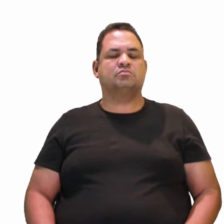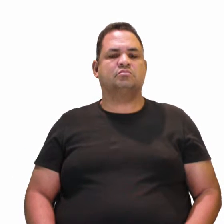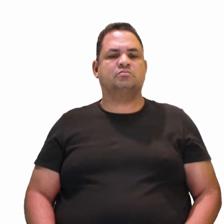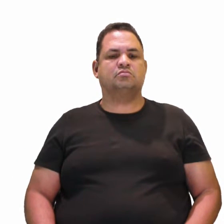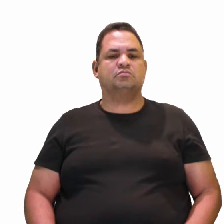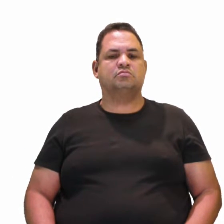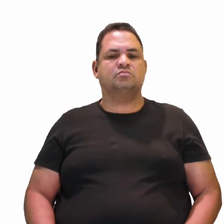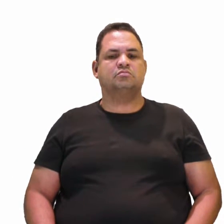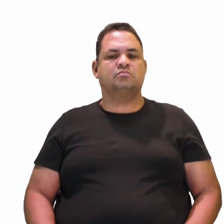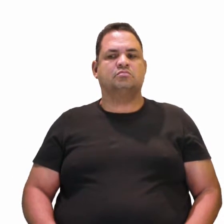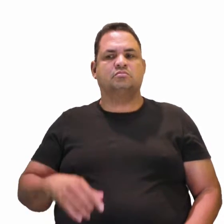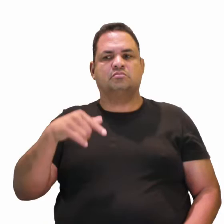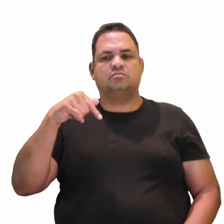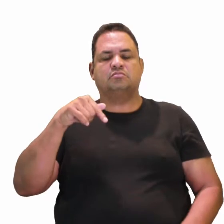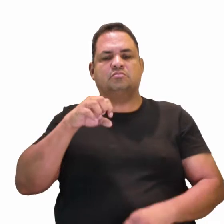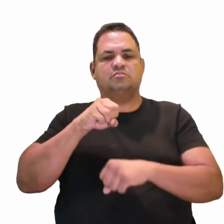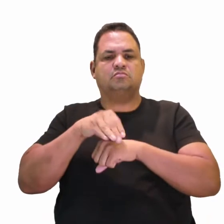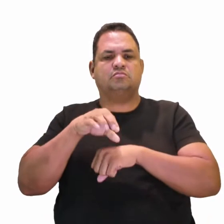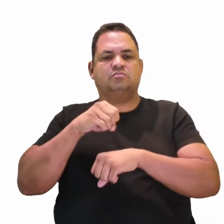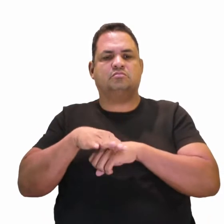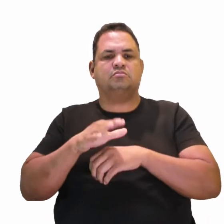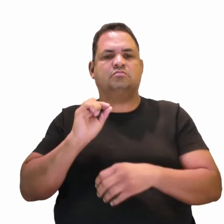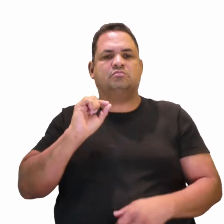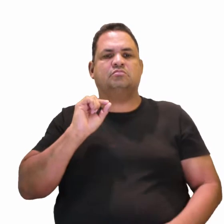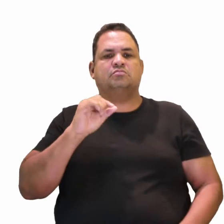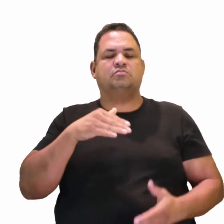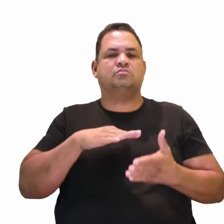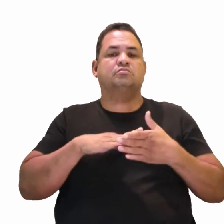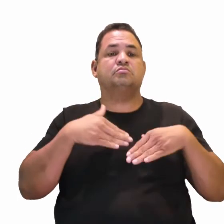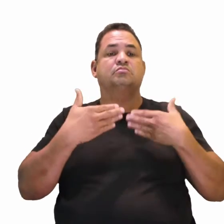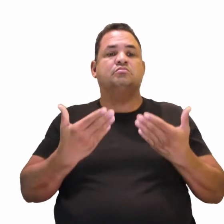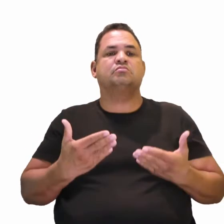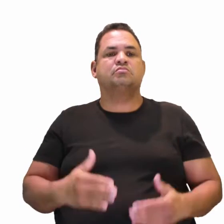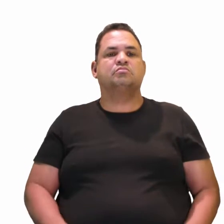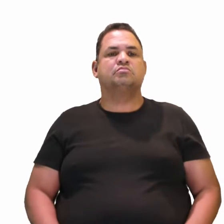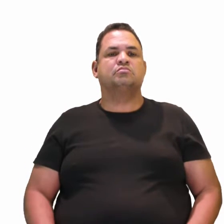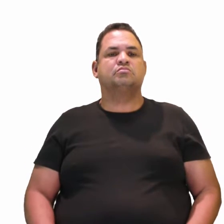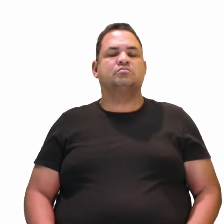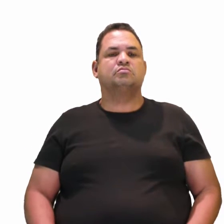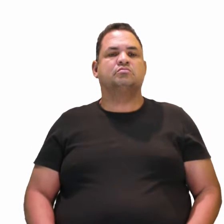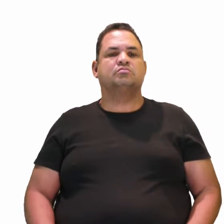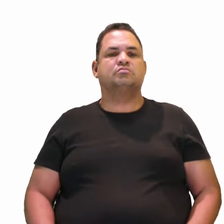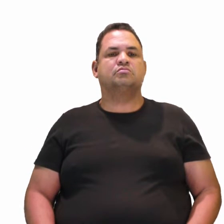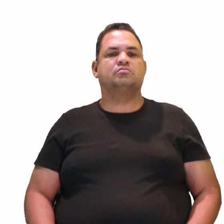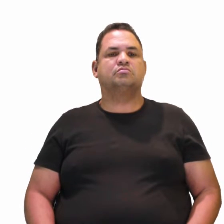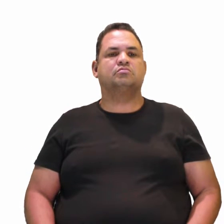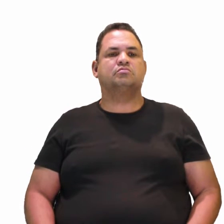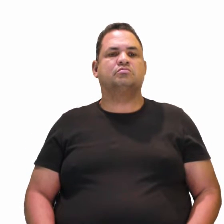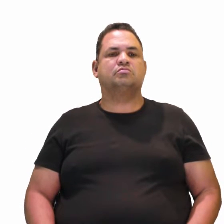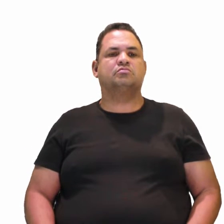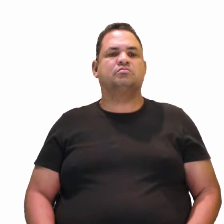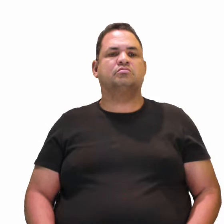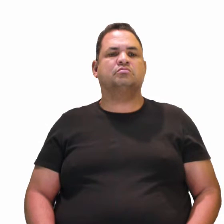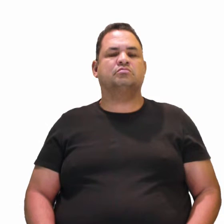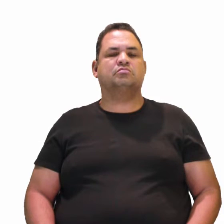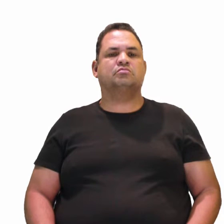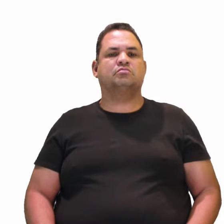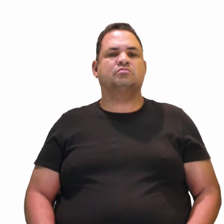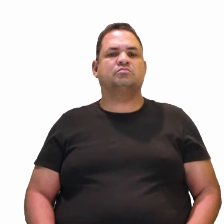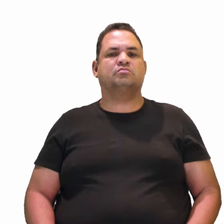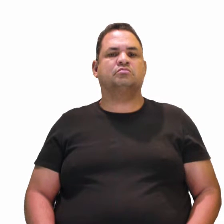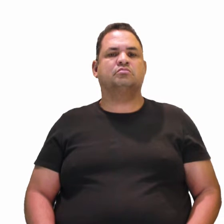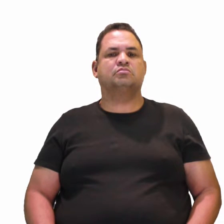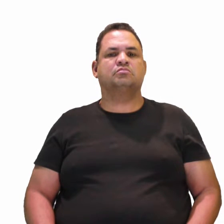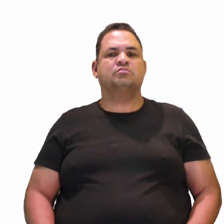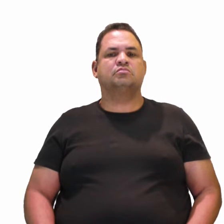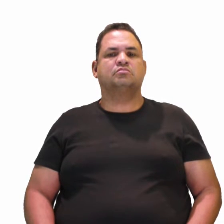7. 7 tips. Que são quais? Vamos lá. Cut back on